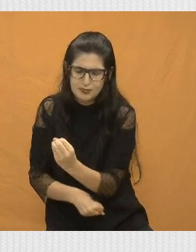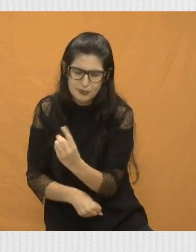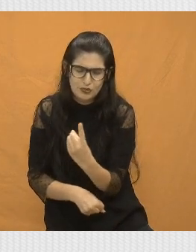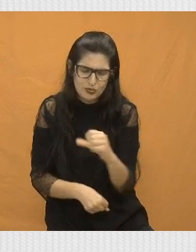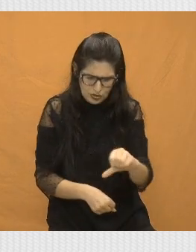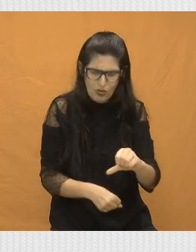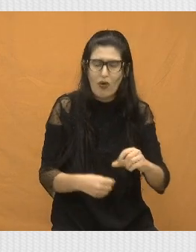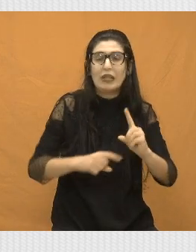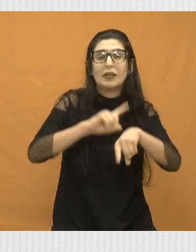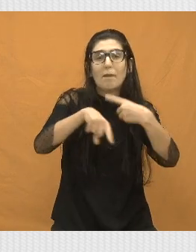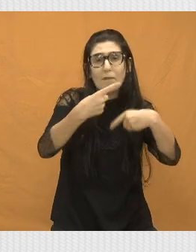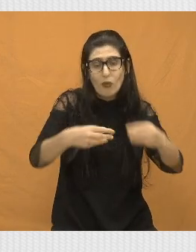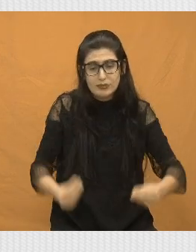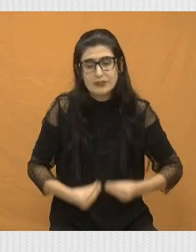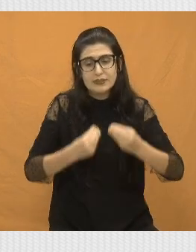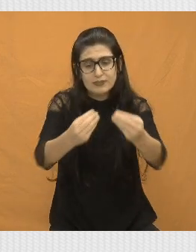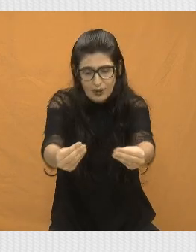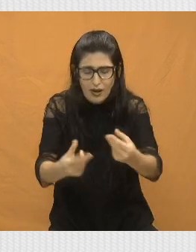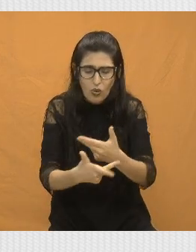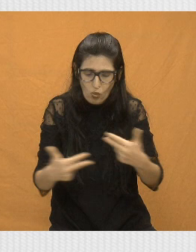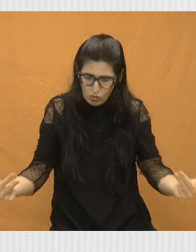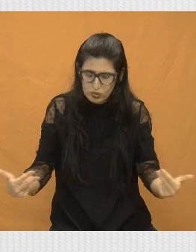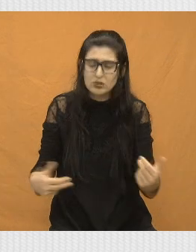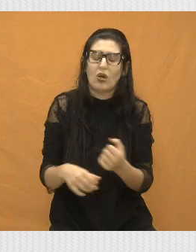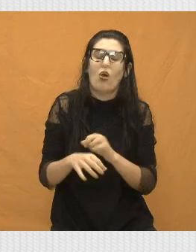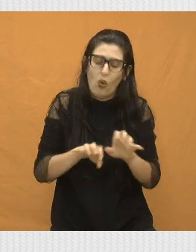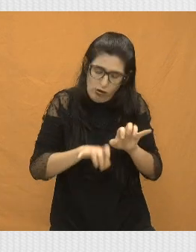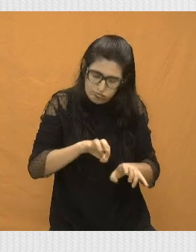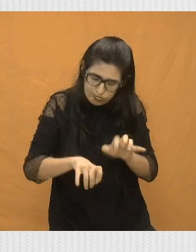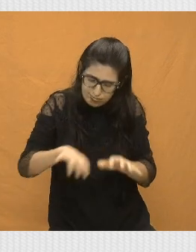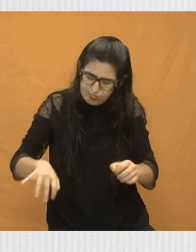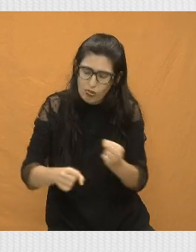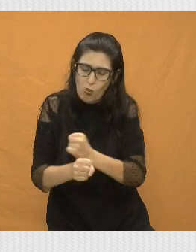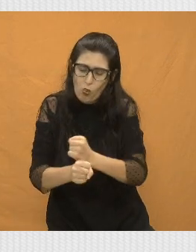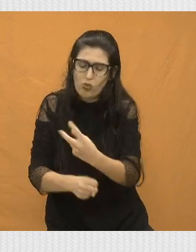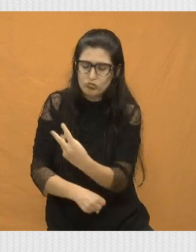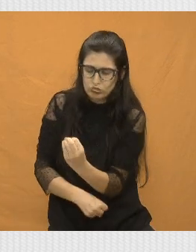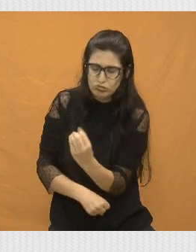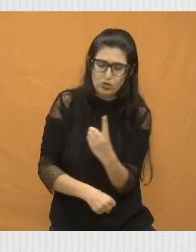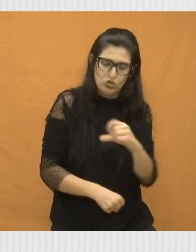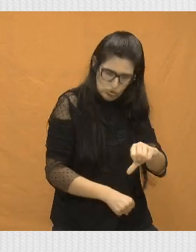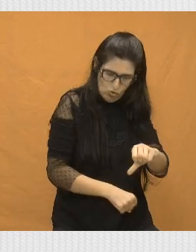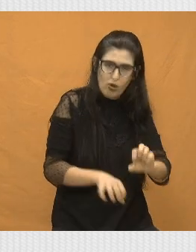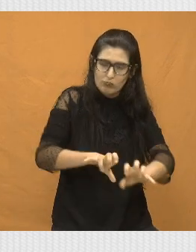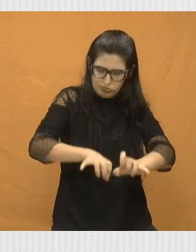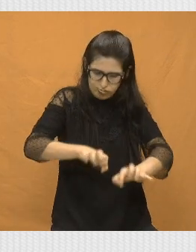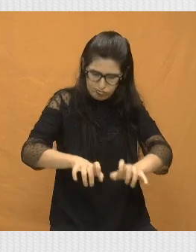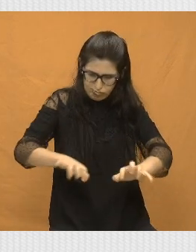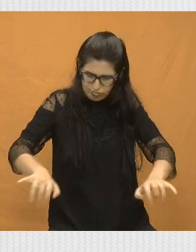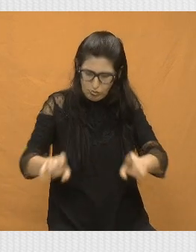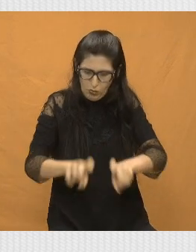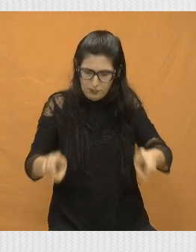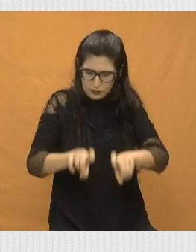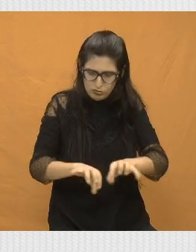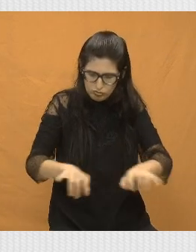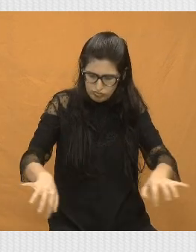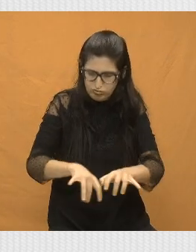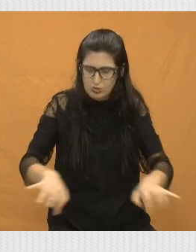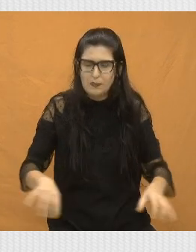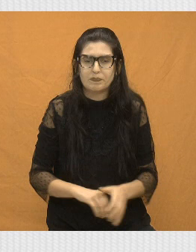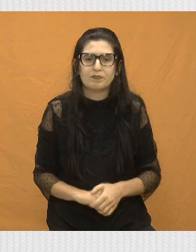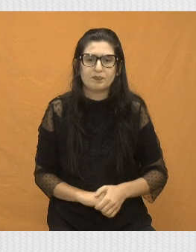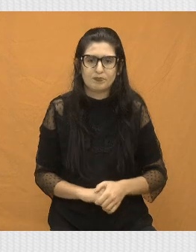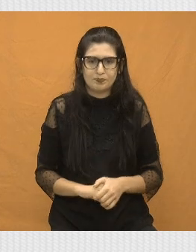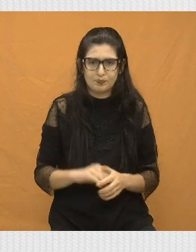se entrega se processa no ano de 2019. Então, quando fala em não processado, é que